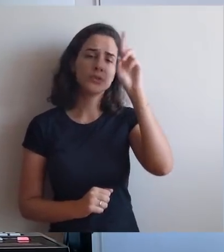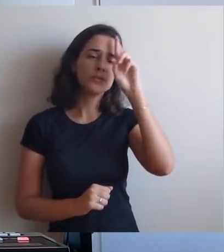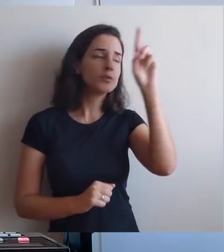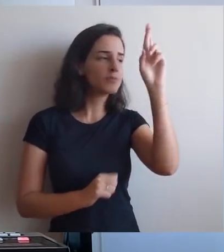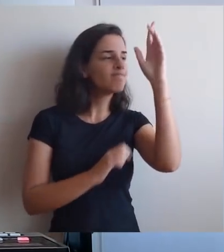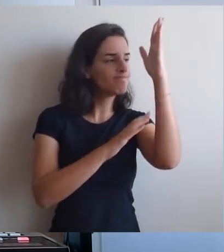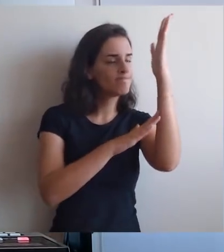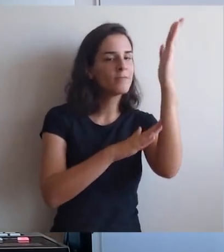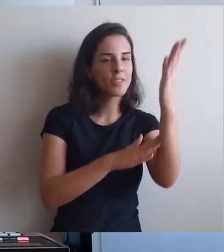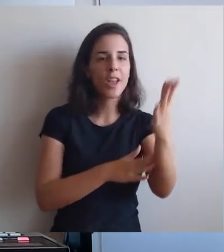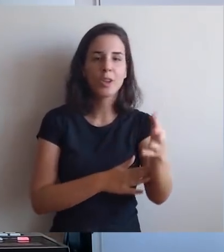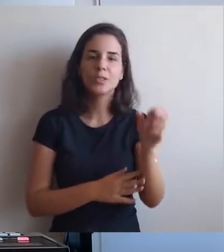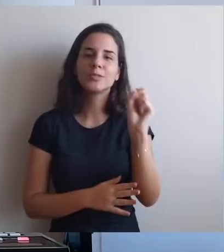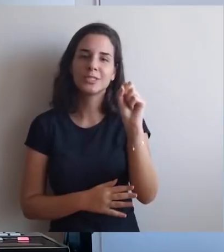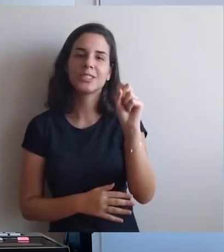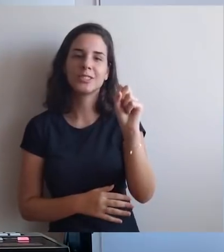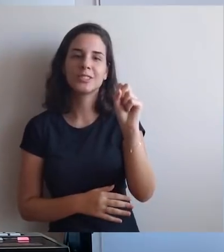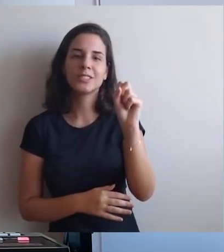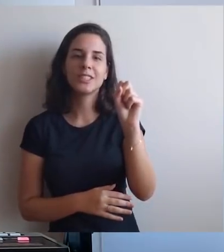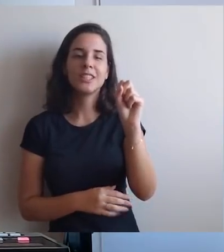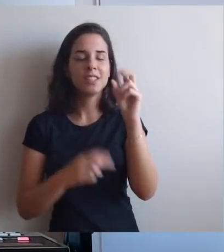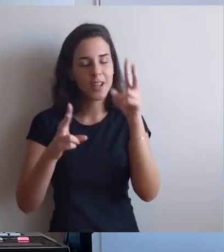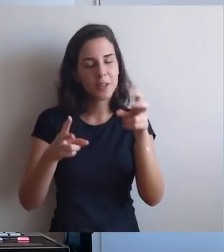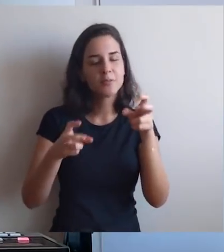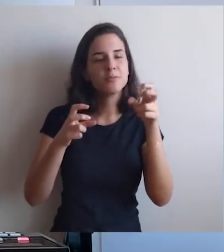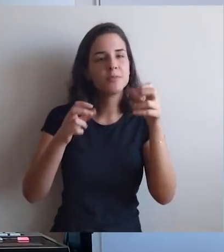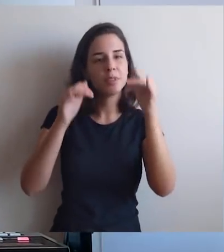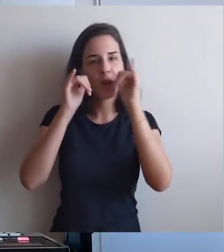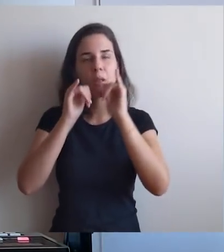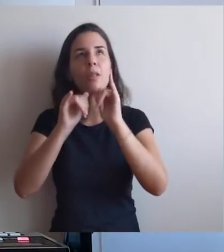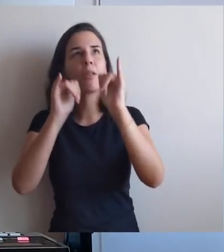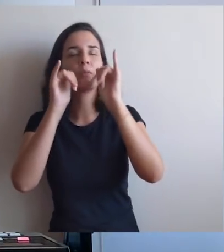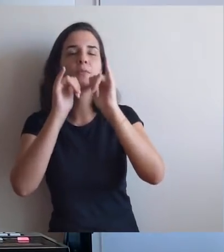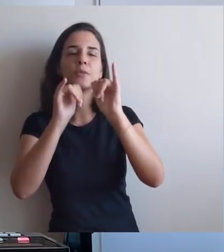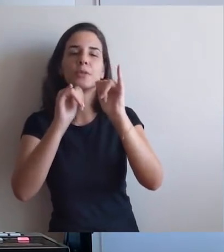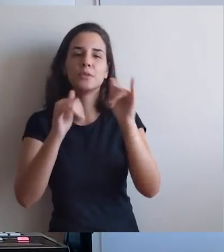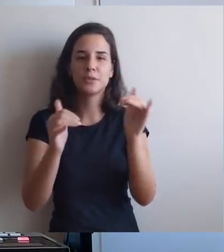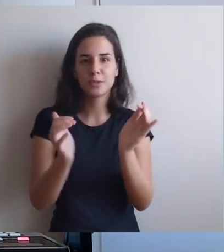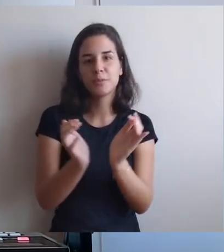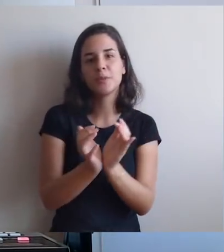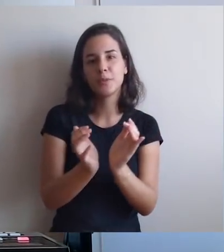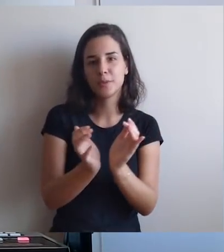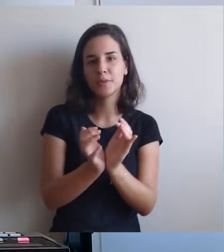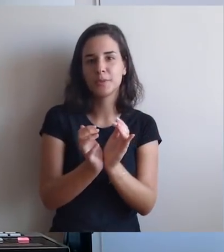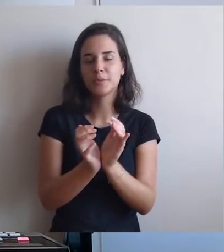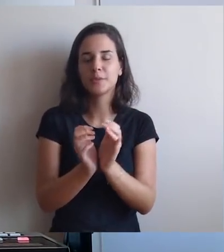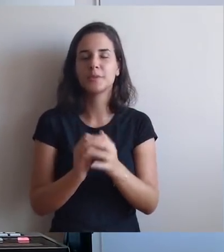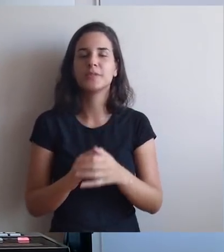recordarmos de que o Senhor é fiel e Ele ouve o clamor do Seu povo.